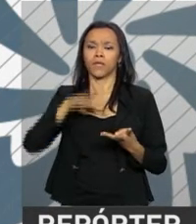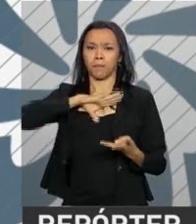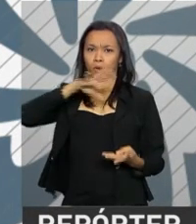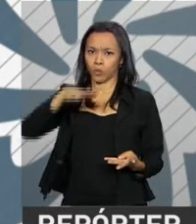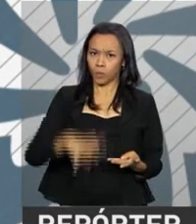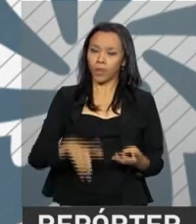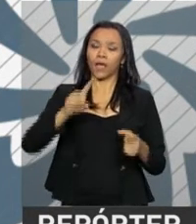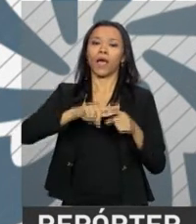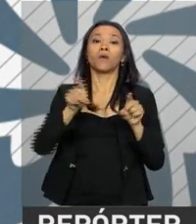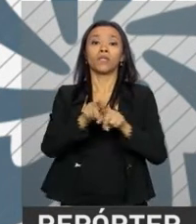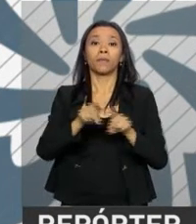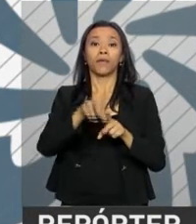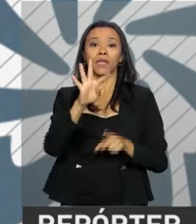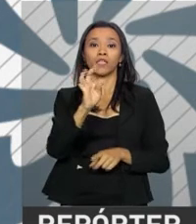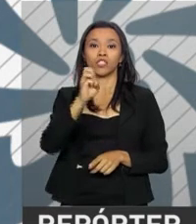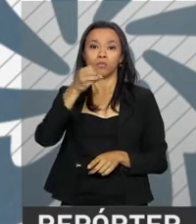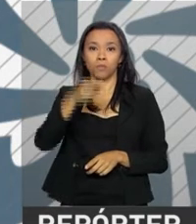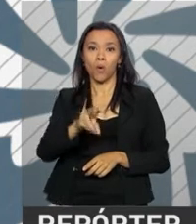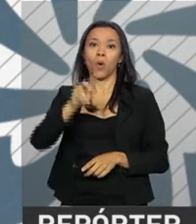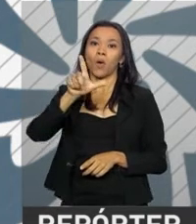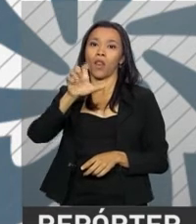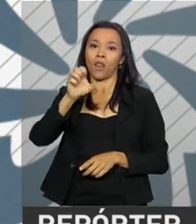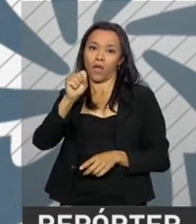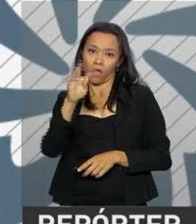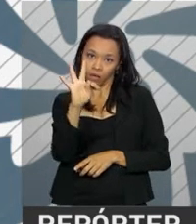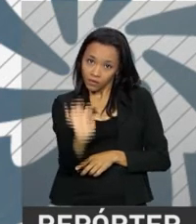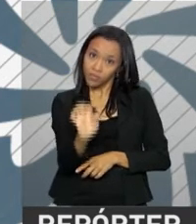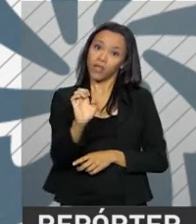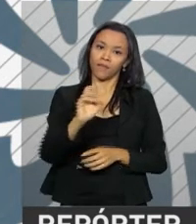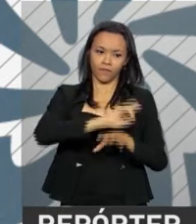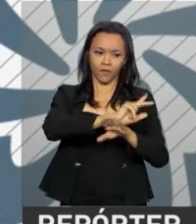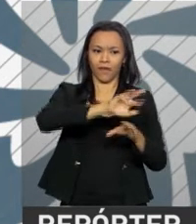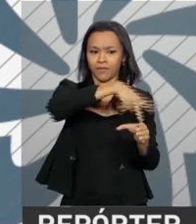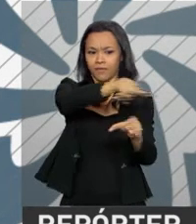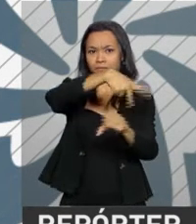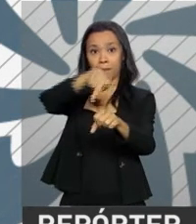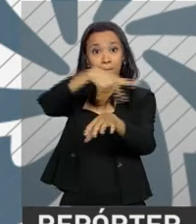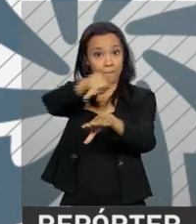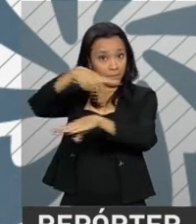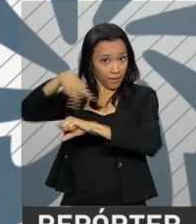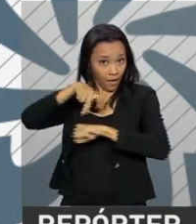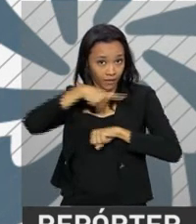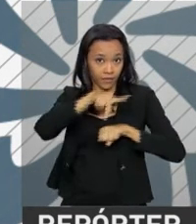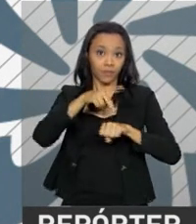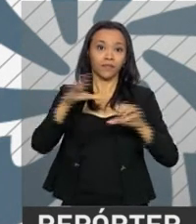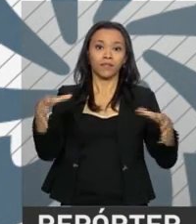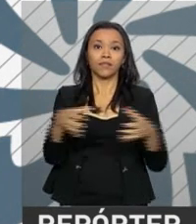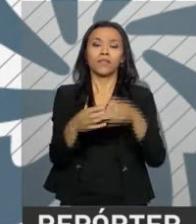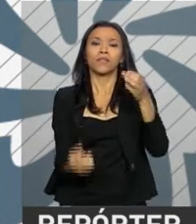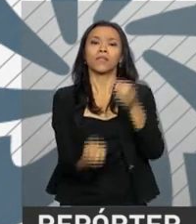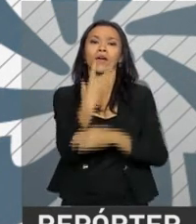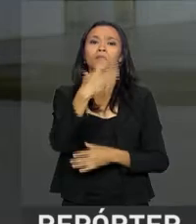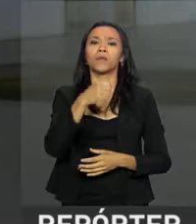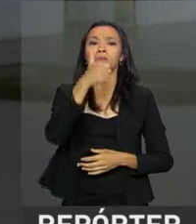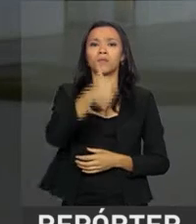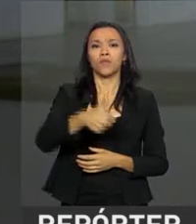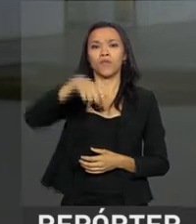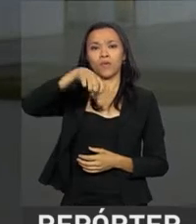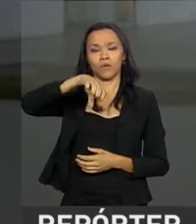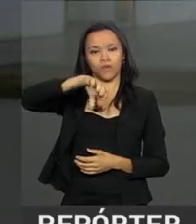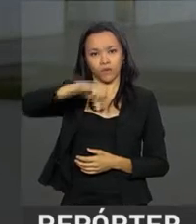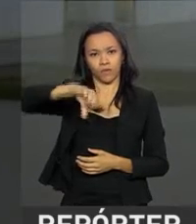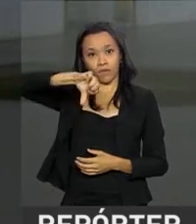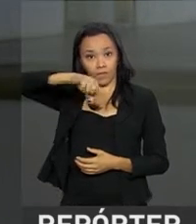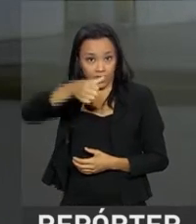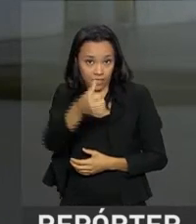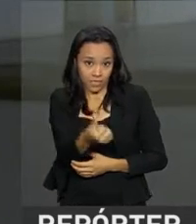Tomé e Príncipe e Timor-Leste. É a comunidade dos países de língua portuguesa, criada em 1996. Foi uma ideia